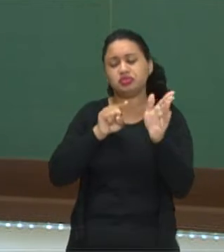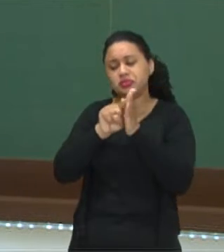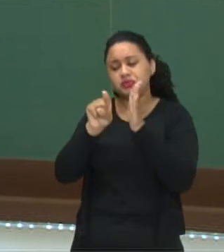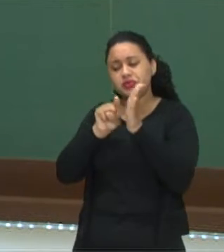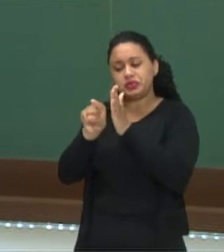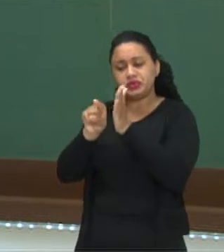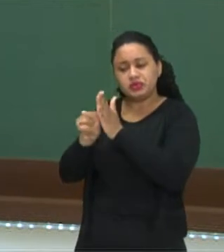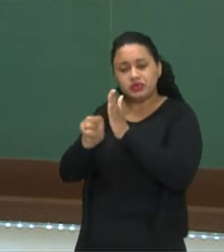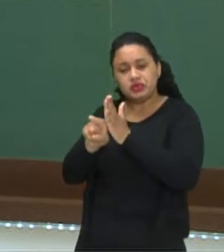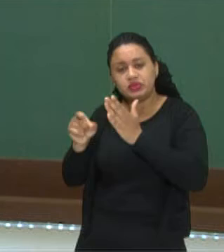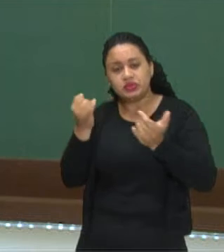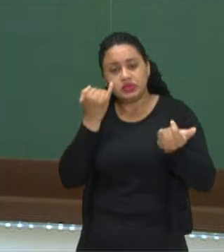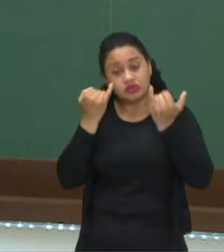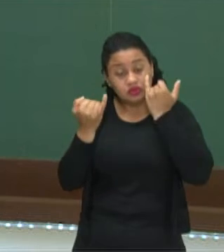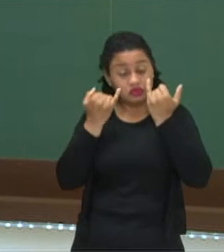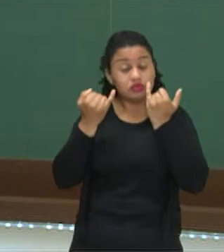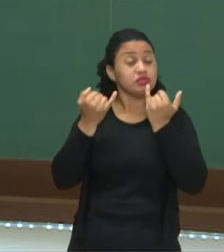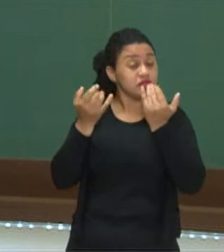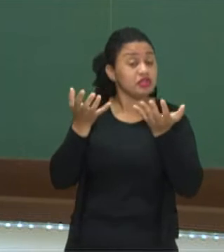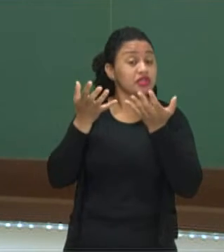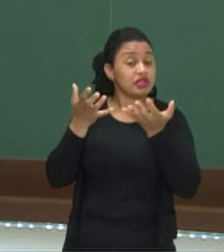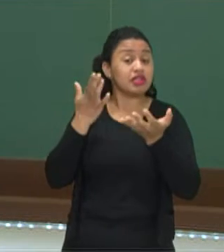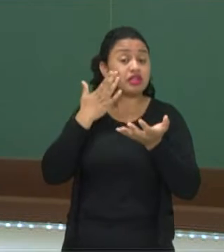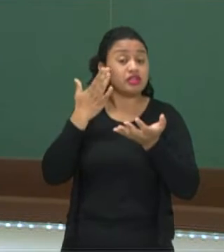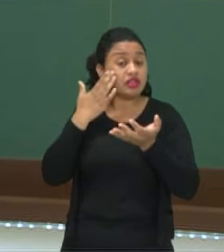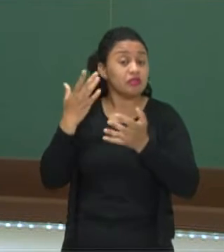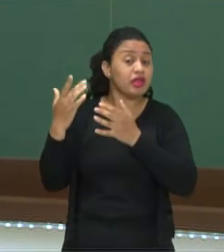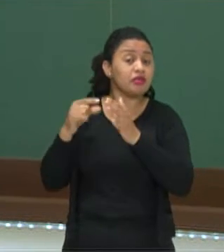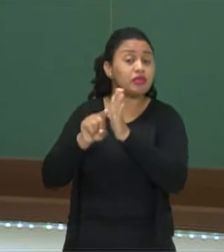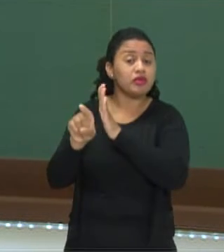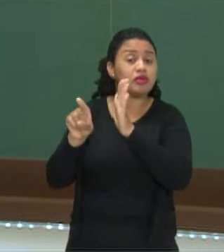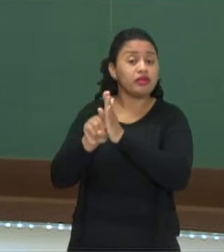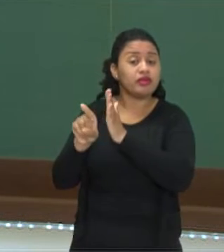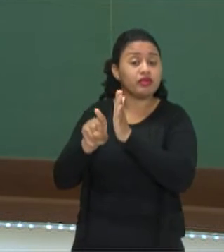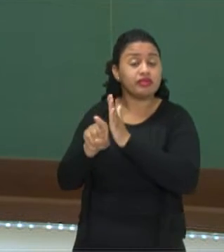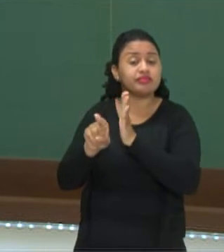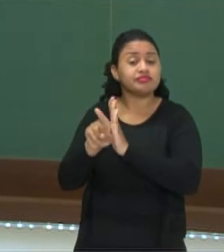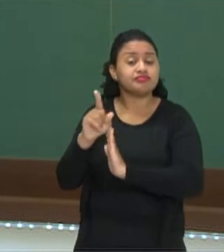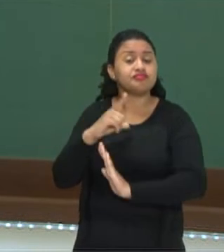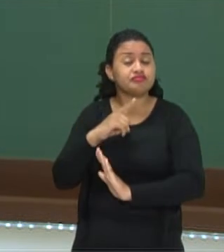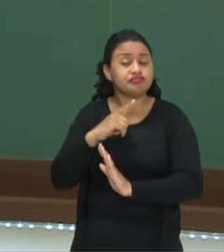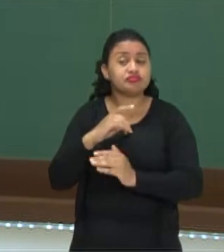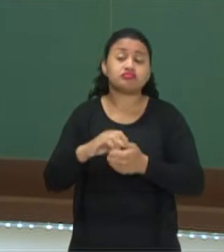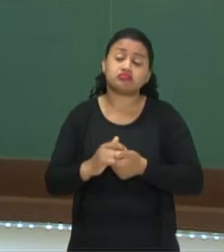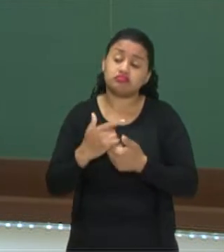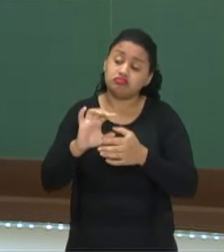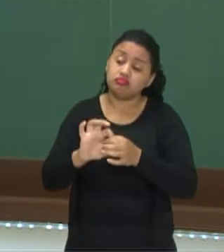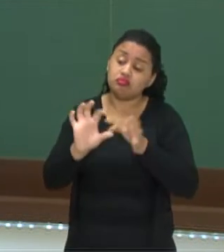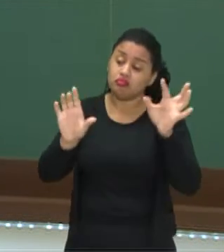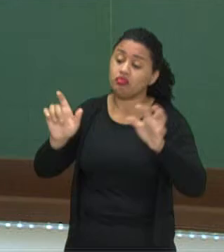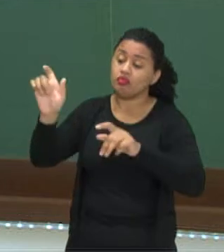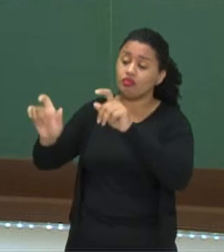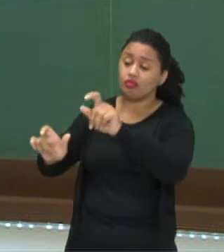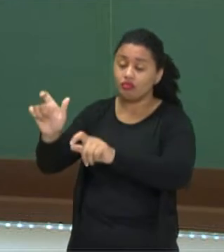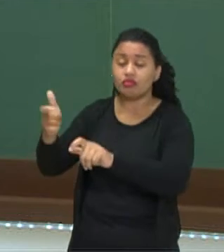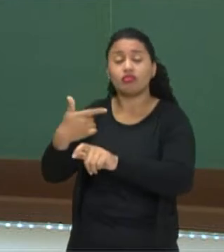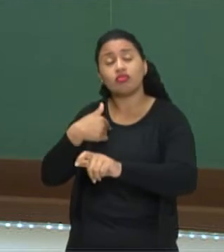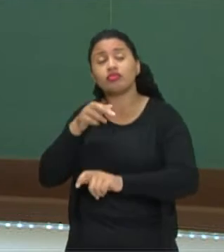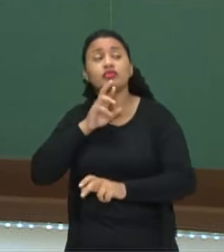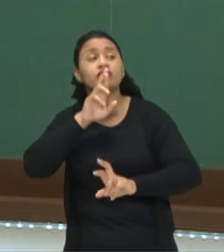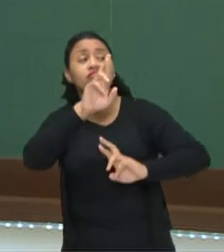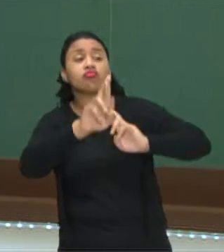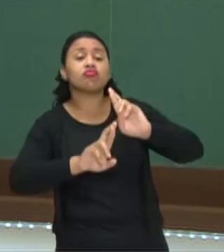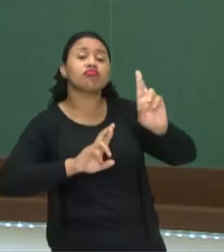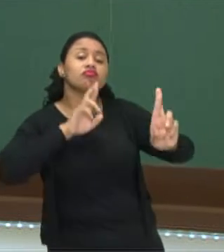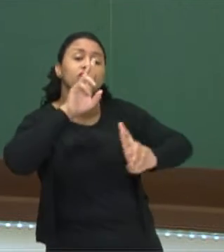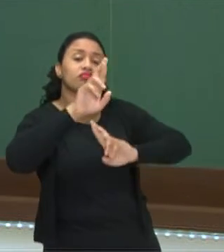de informações que o entrevistador vai fazer. E aí vai deixar à vontade para o